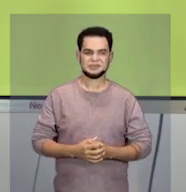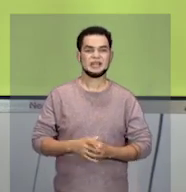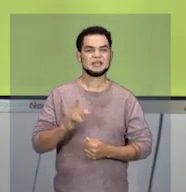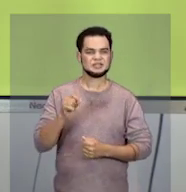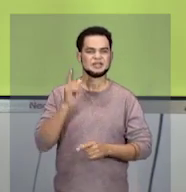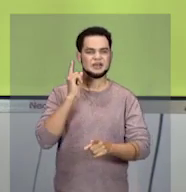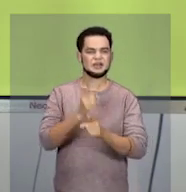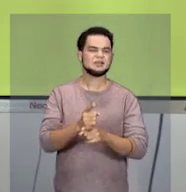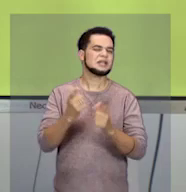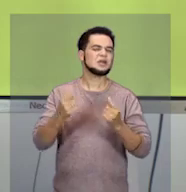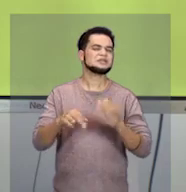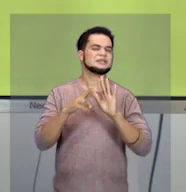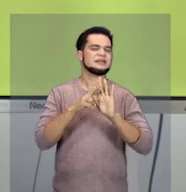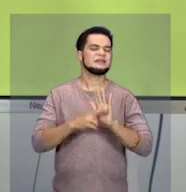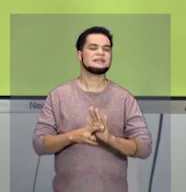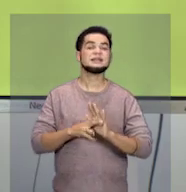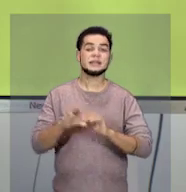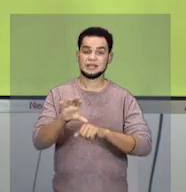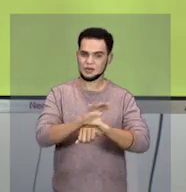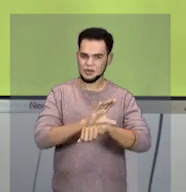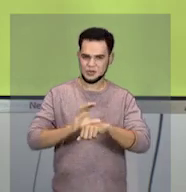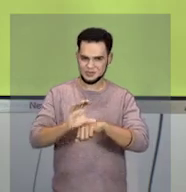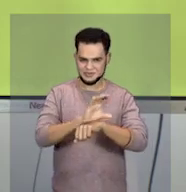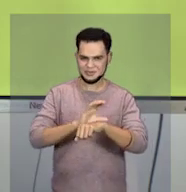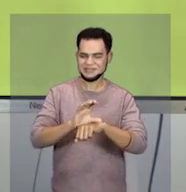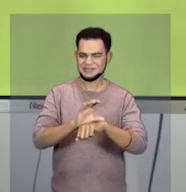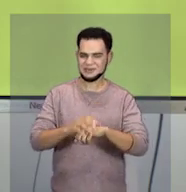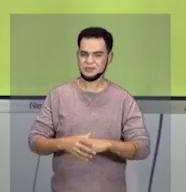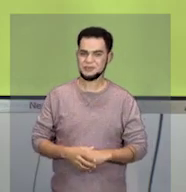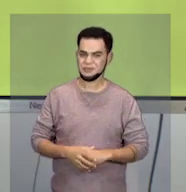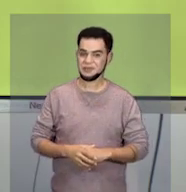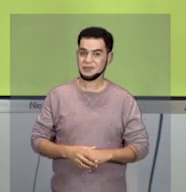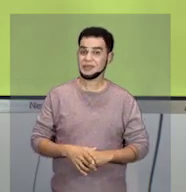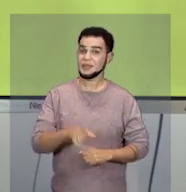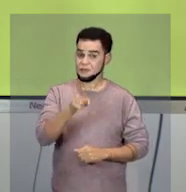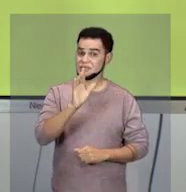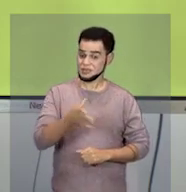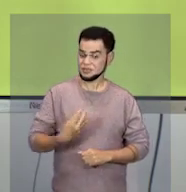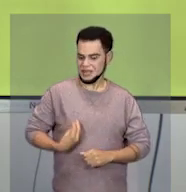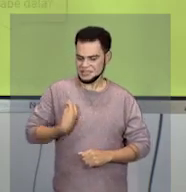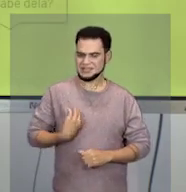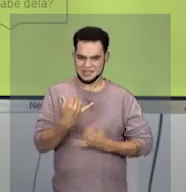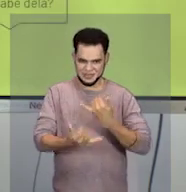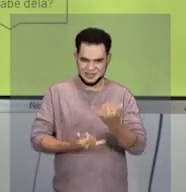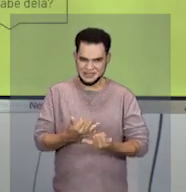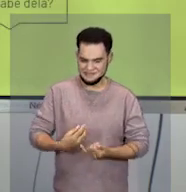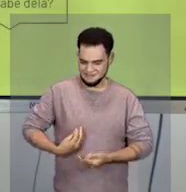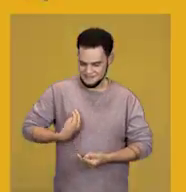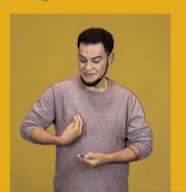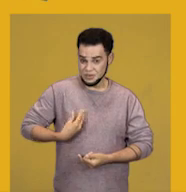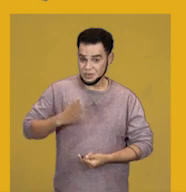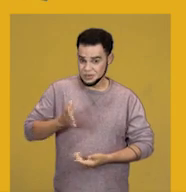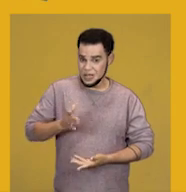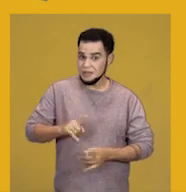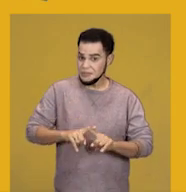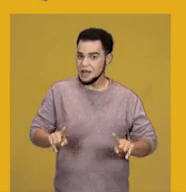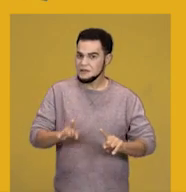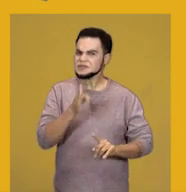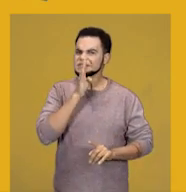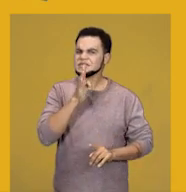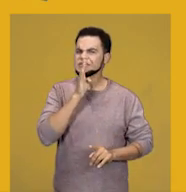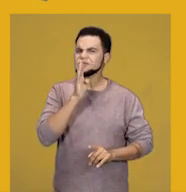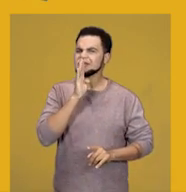brasileira. Você já está jogando, mas você conhece isso daqui? O que você sabe